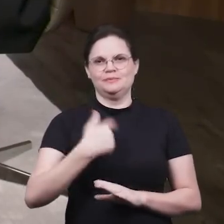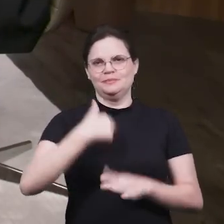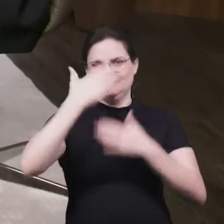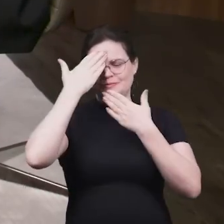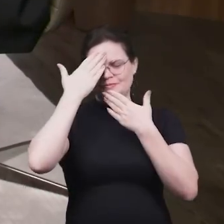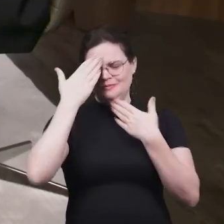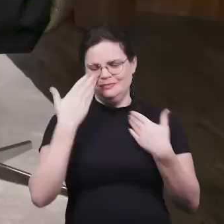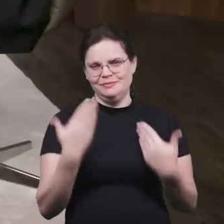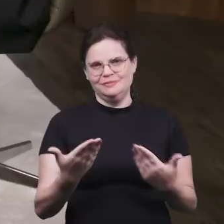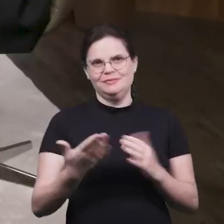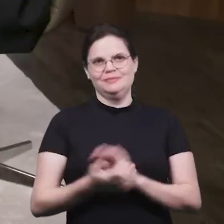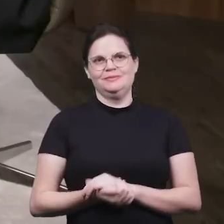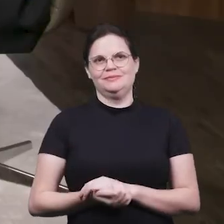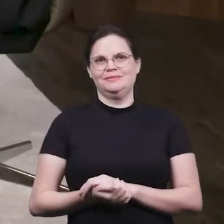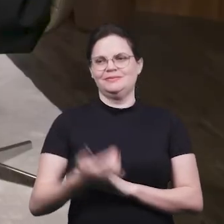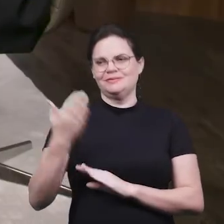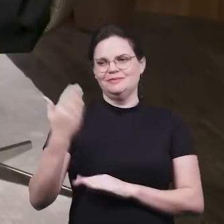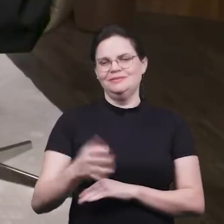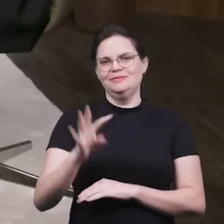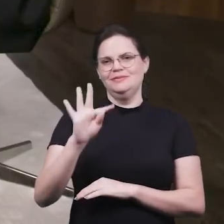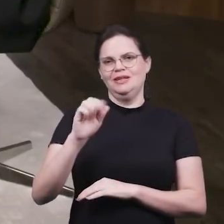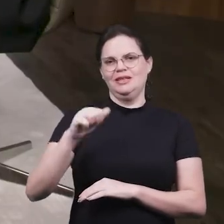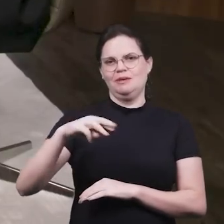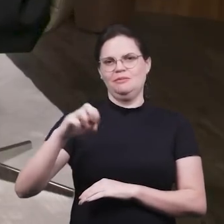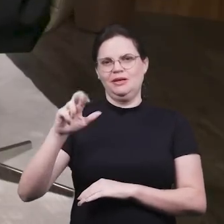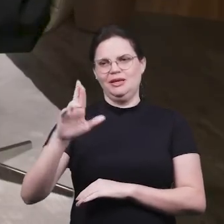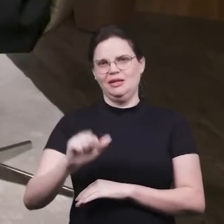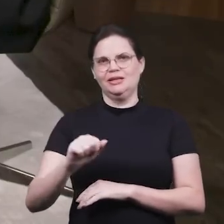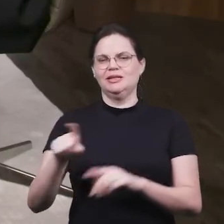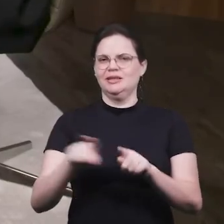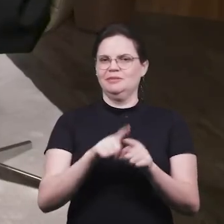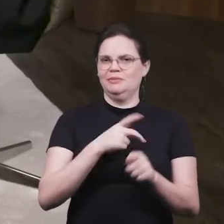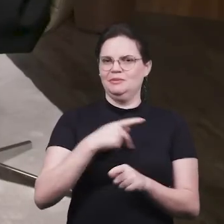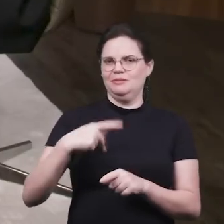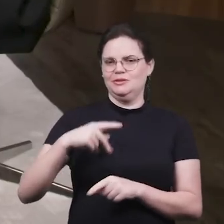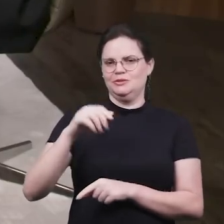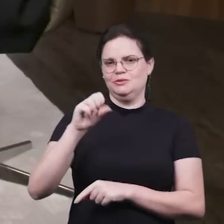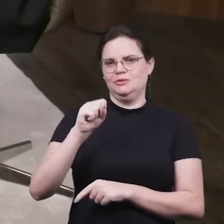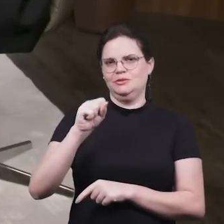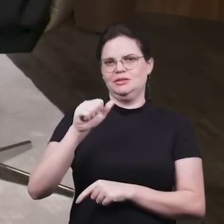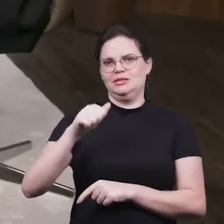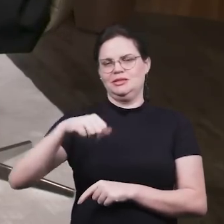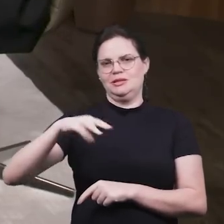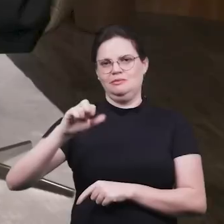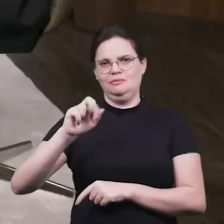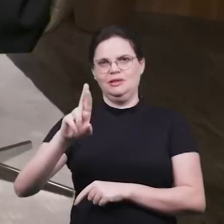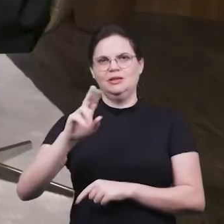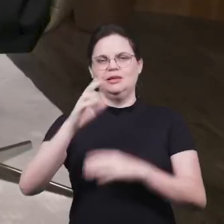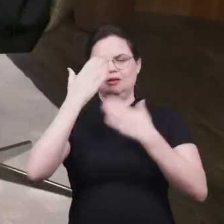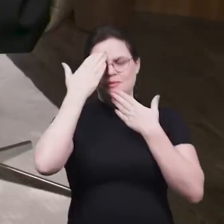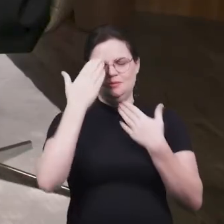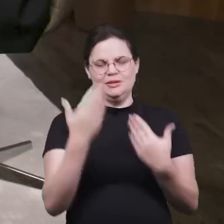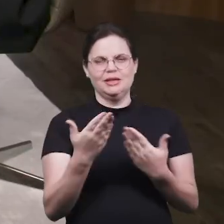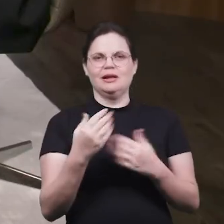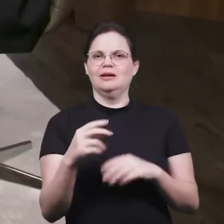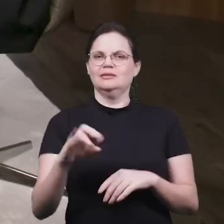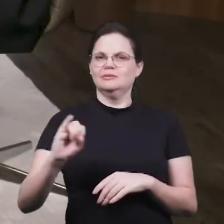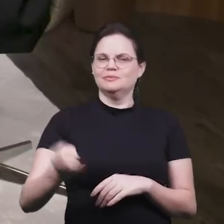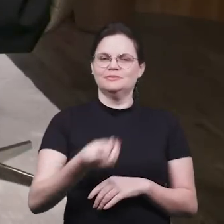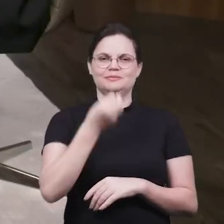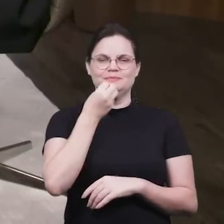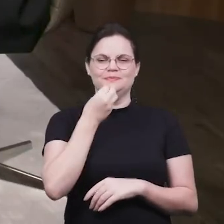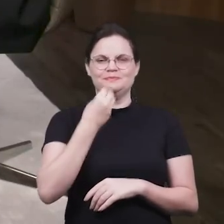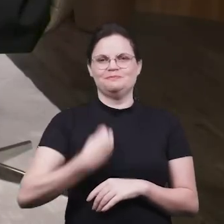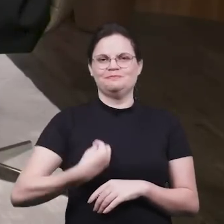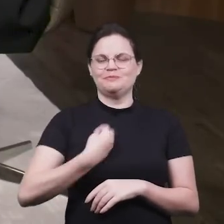agradecimento, Tamila, a sua presença aqui conosco, Pastor Samir. Muito obrigado, é um privilégio de poder estar